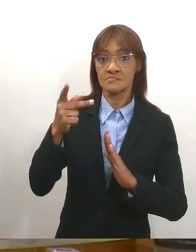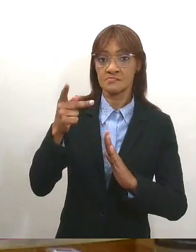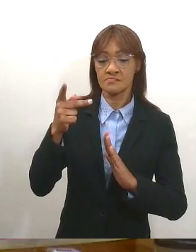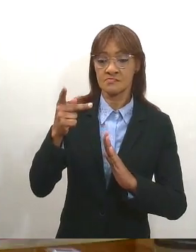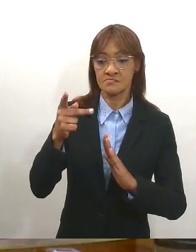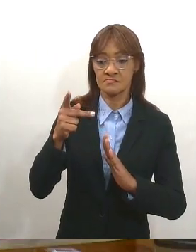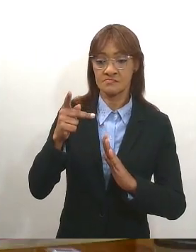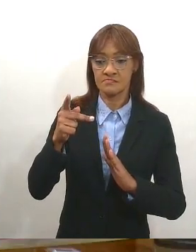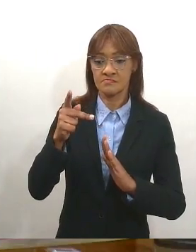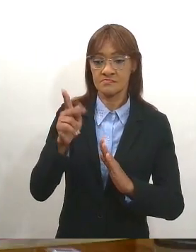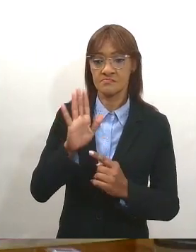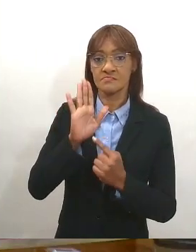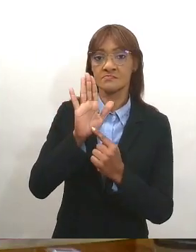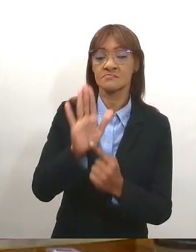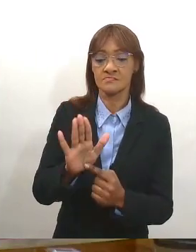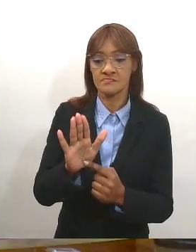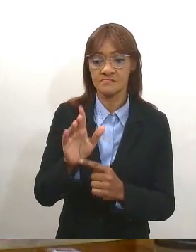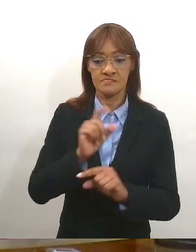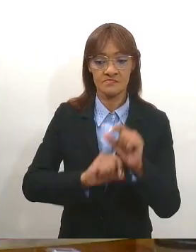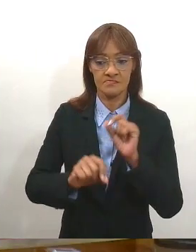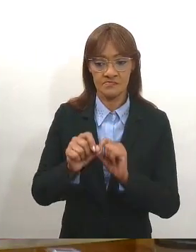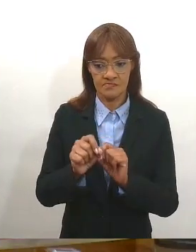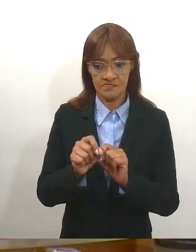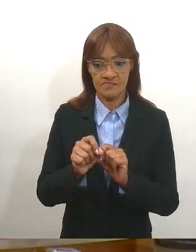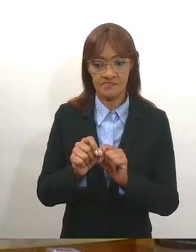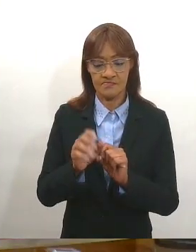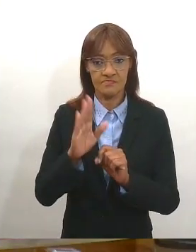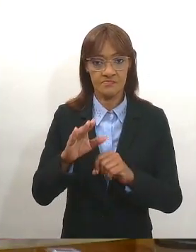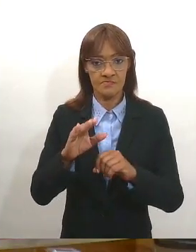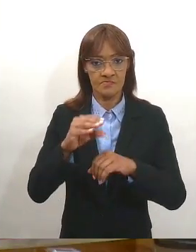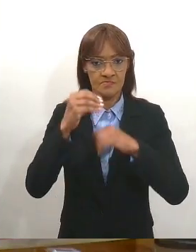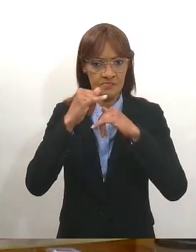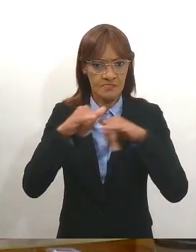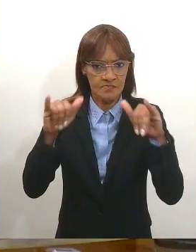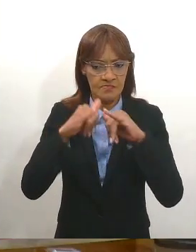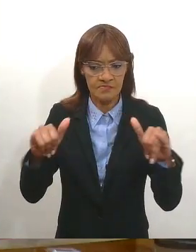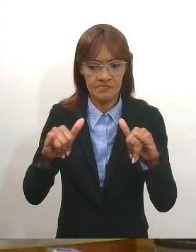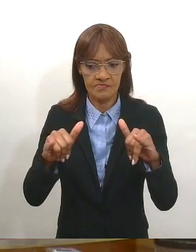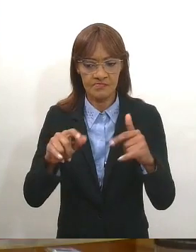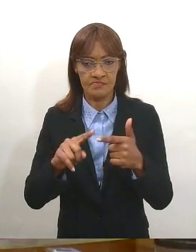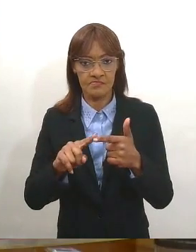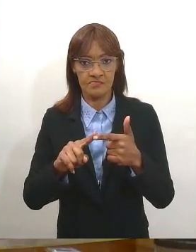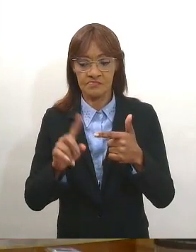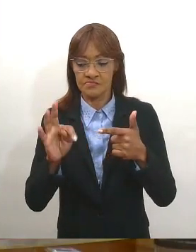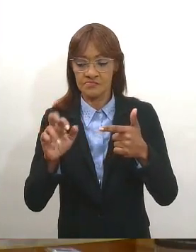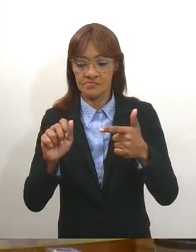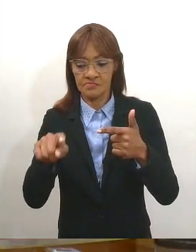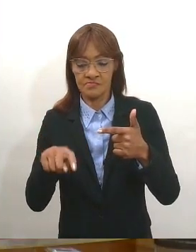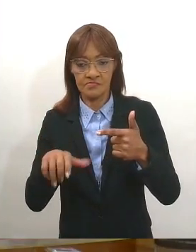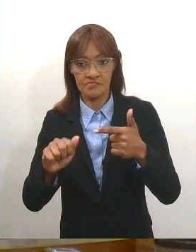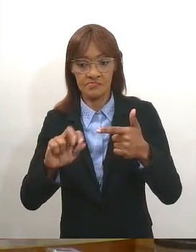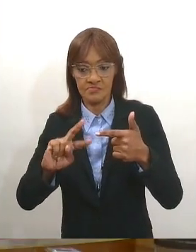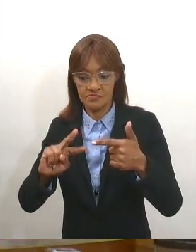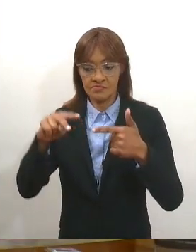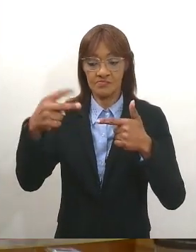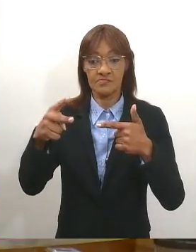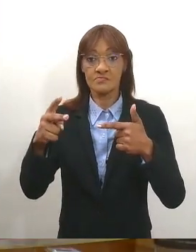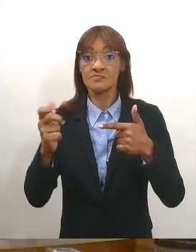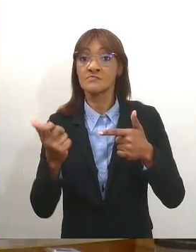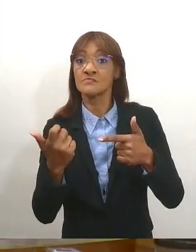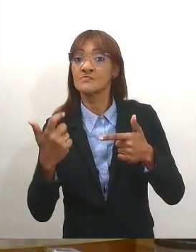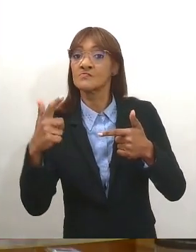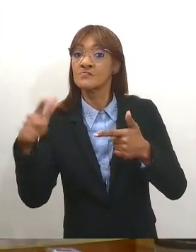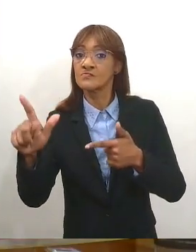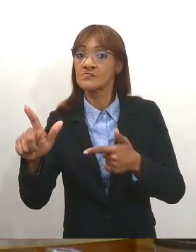de formação. Quando a gente fala em taxas do DETRAN, que aumentou, é outra cobrança que o DETRAN faz pelos serviços